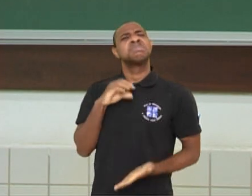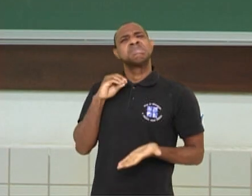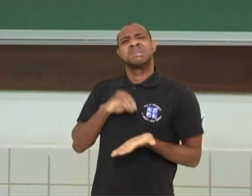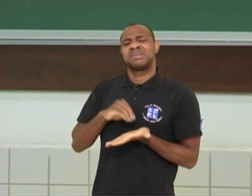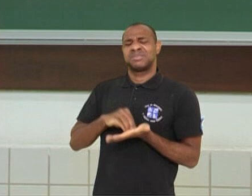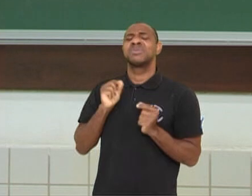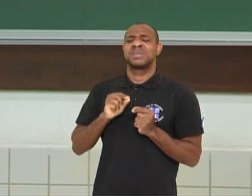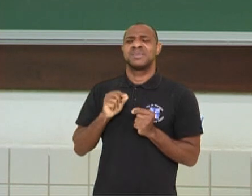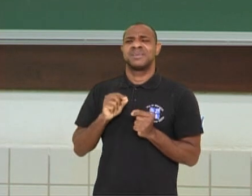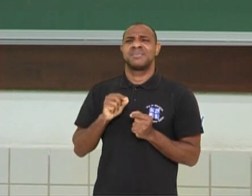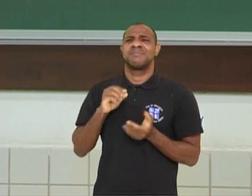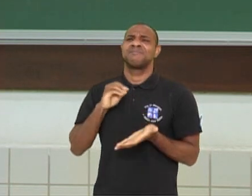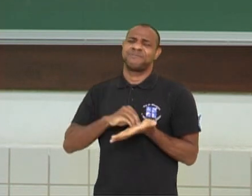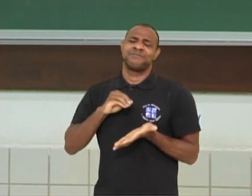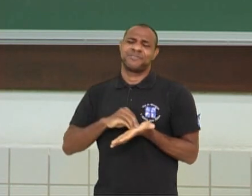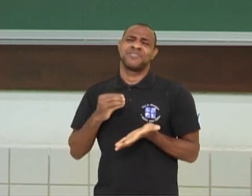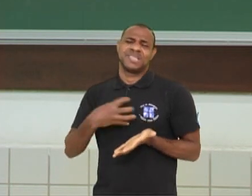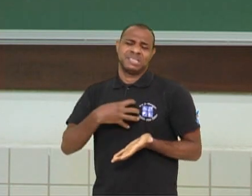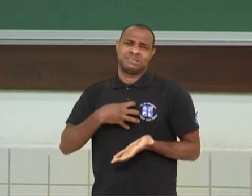para a praia, não?